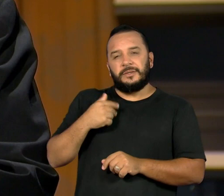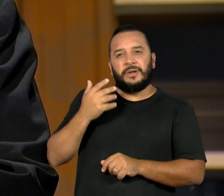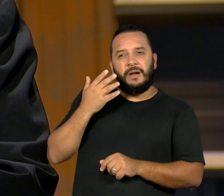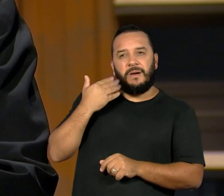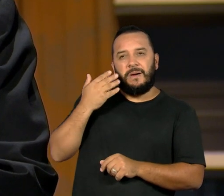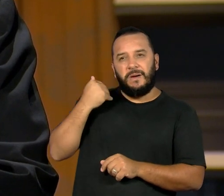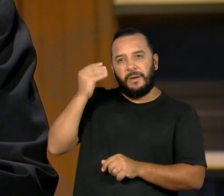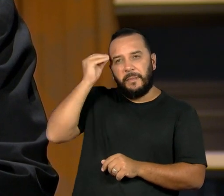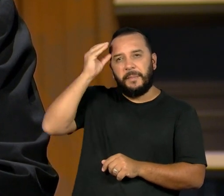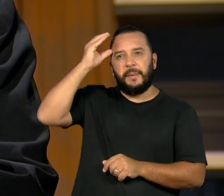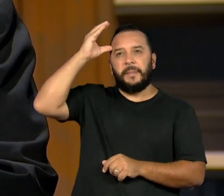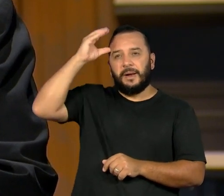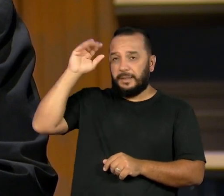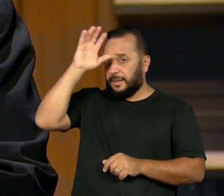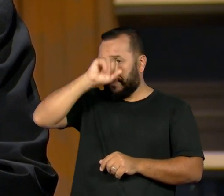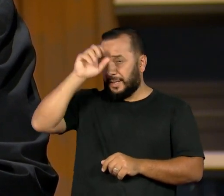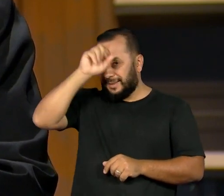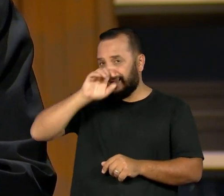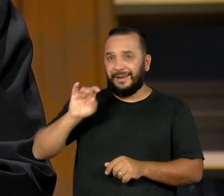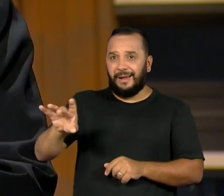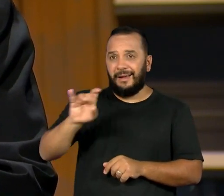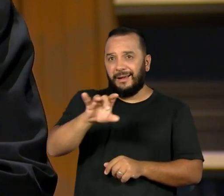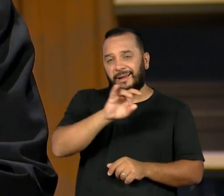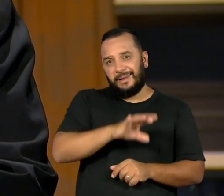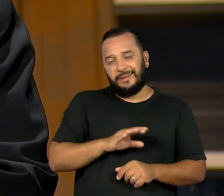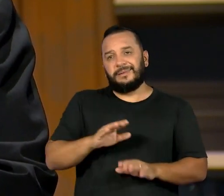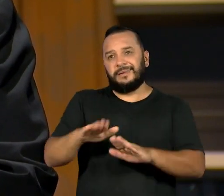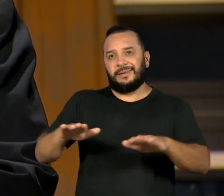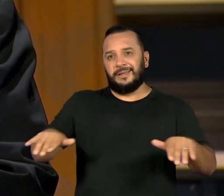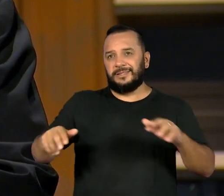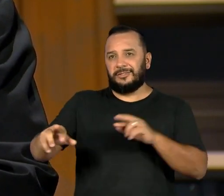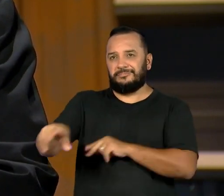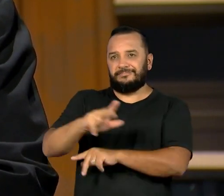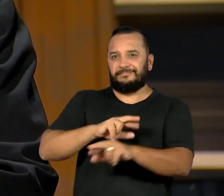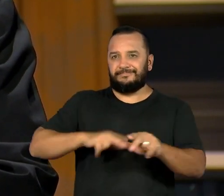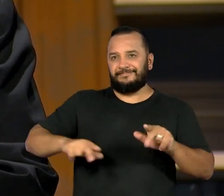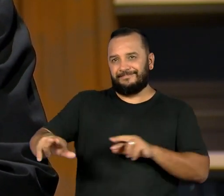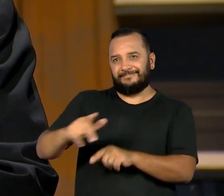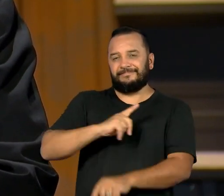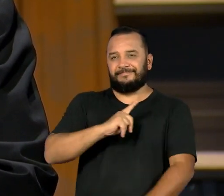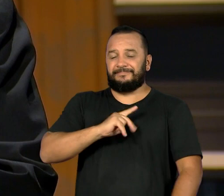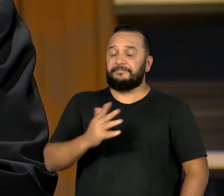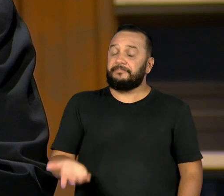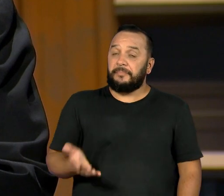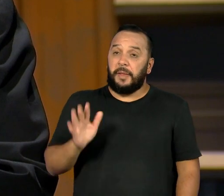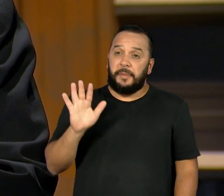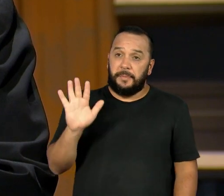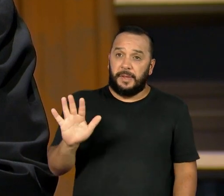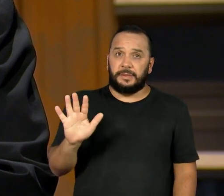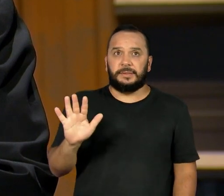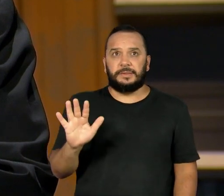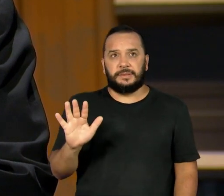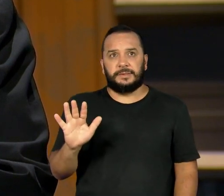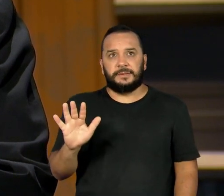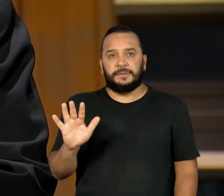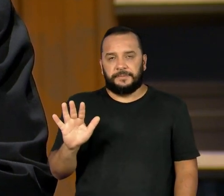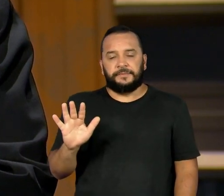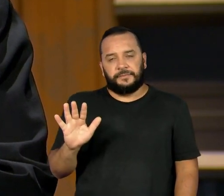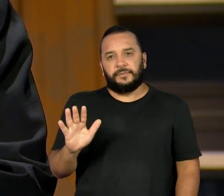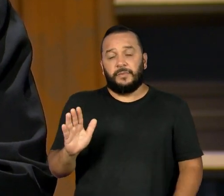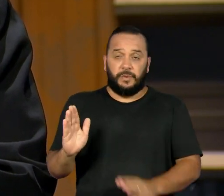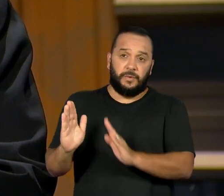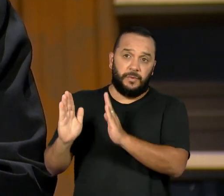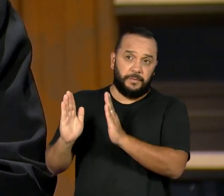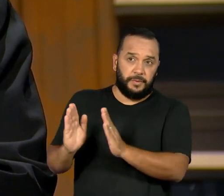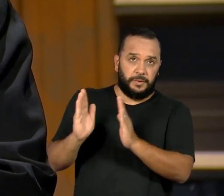aprender. E para isso, dado que isso passa a ser uma premissa, o